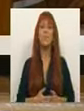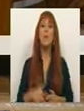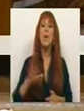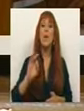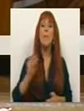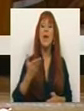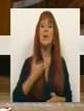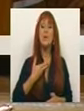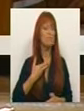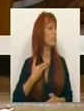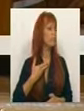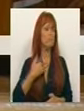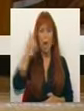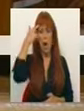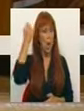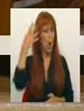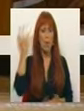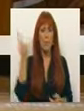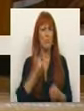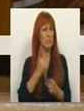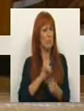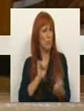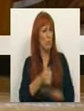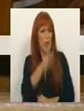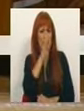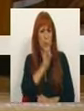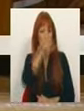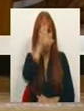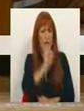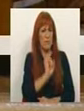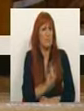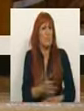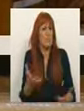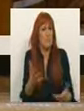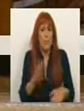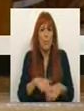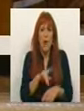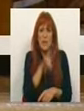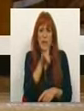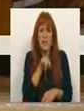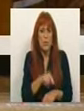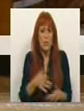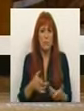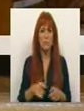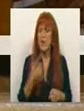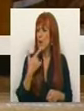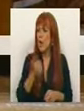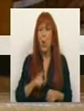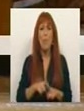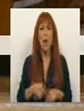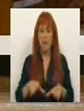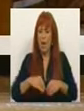O PSD não compreende a mudança de atitude do Governo quanto a esta questão, nem